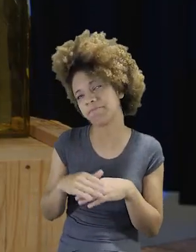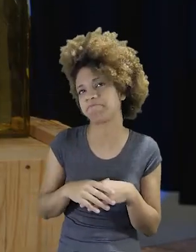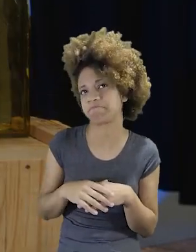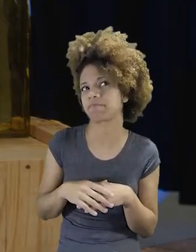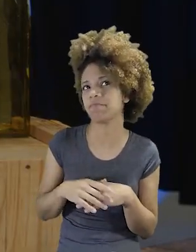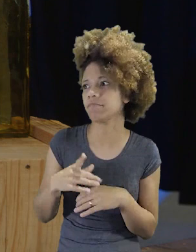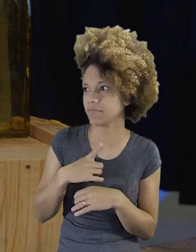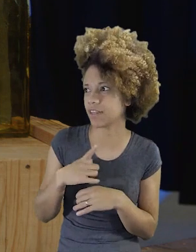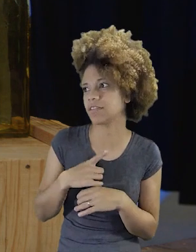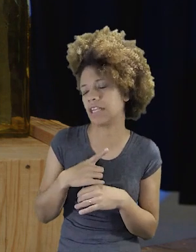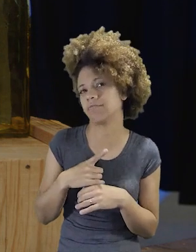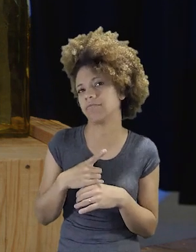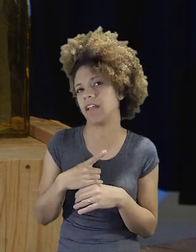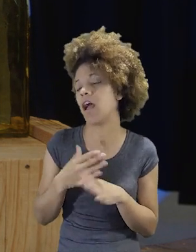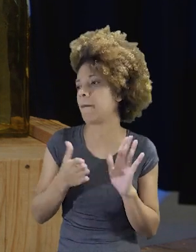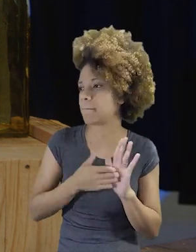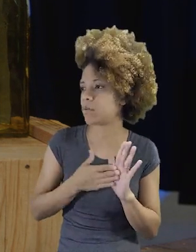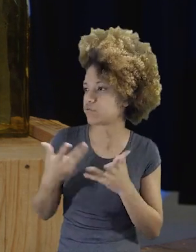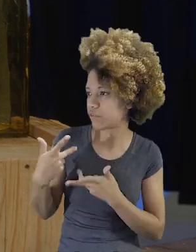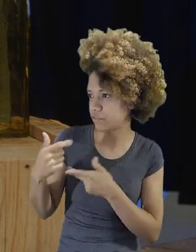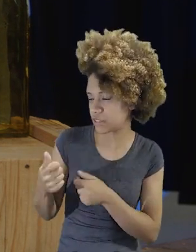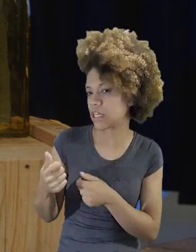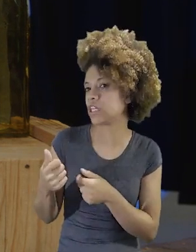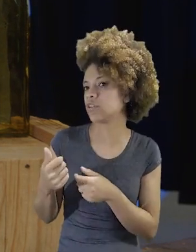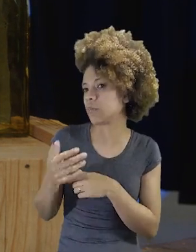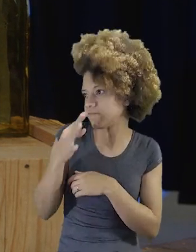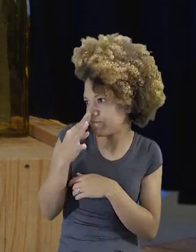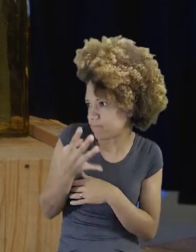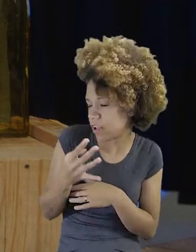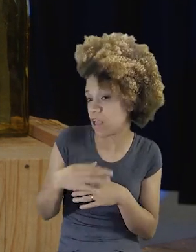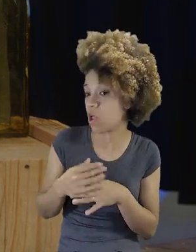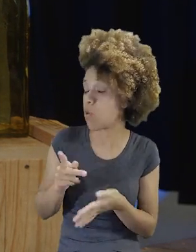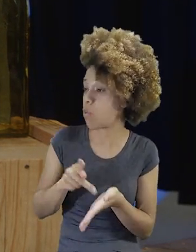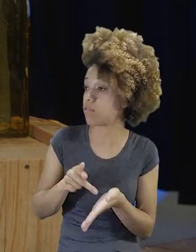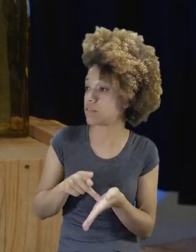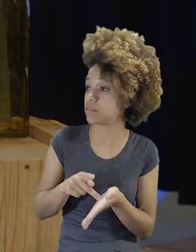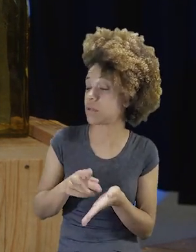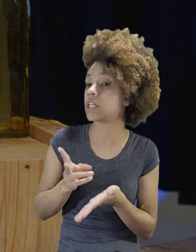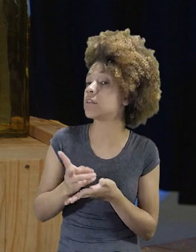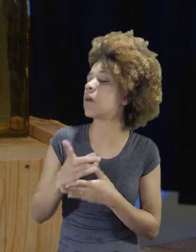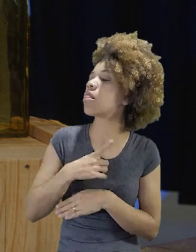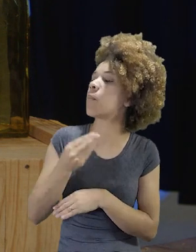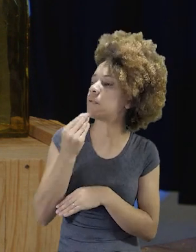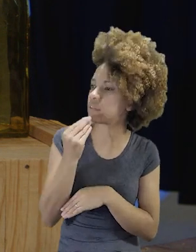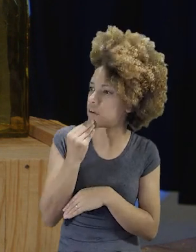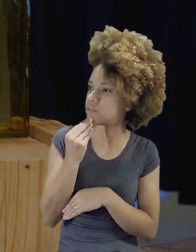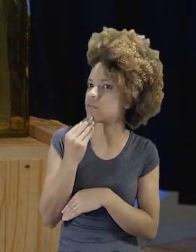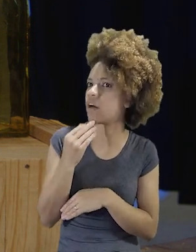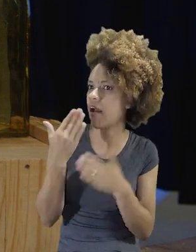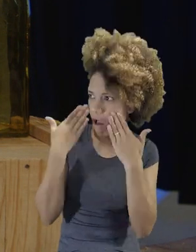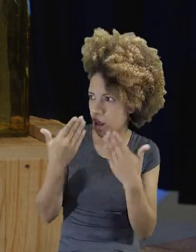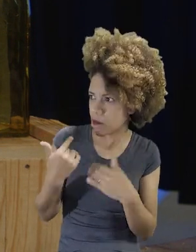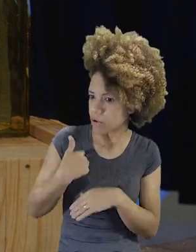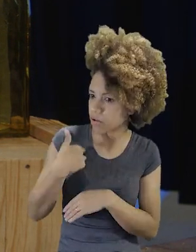embora vai descido né com a ideia de ser convidado como entusiasta eu oficialmente né Sempre